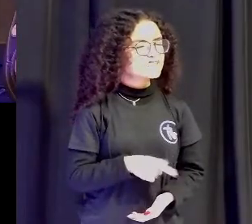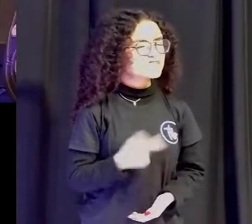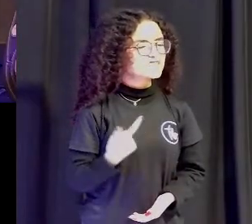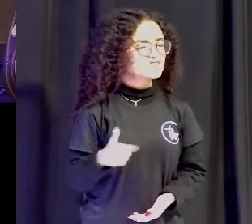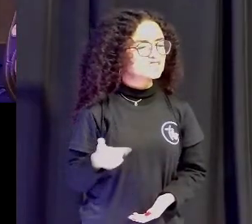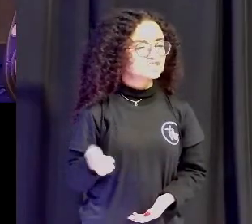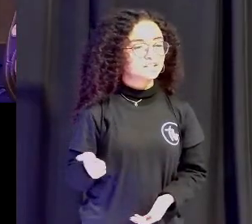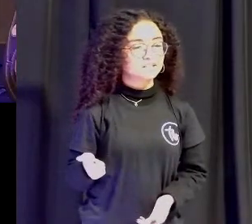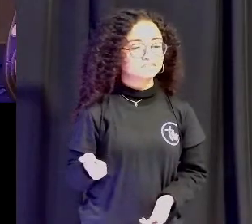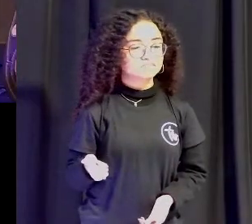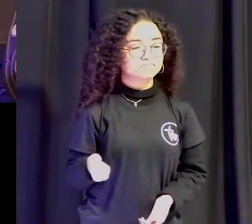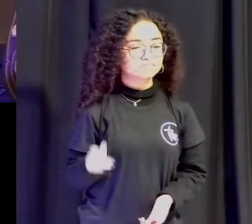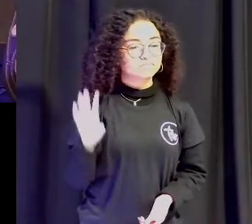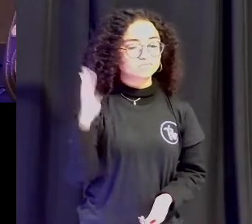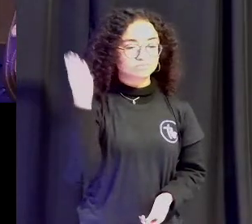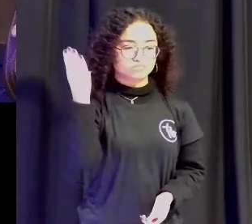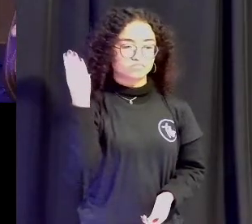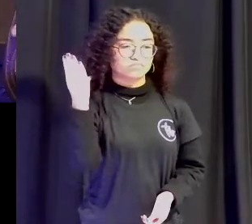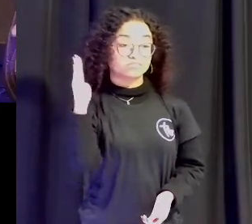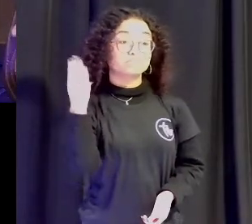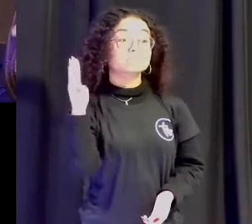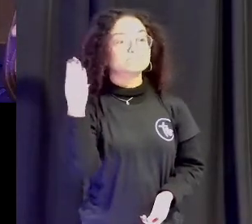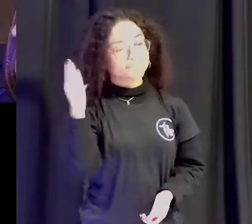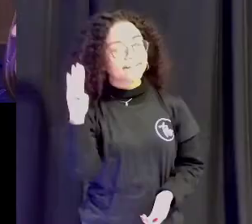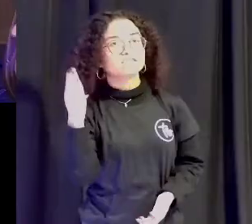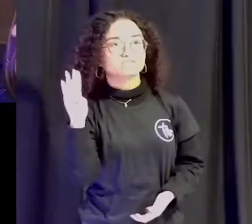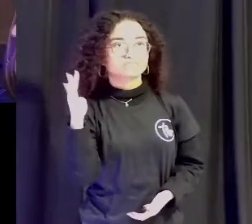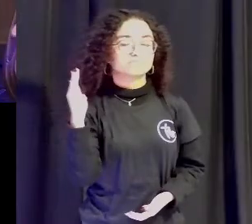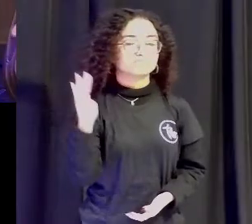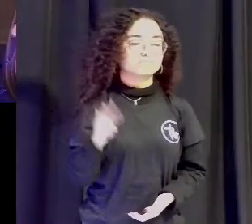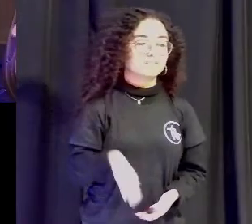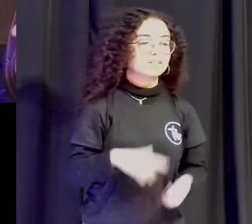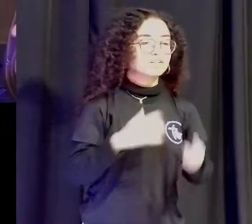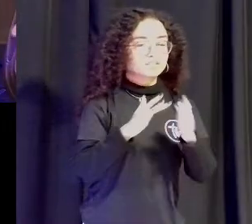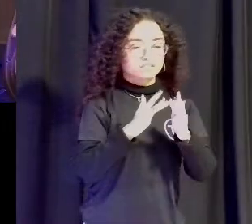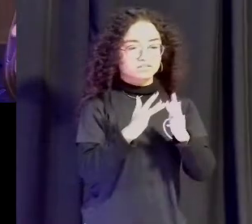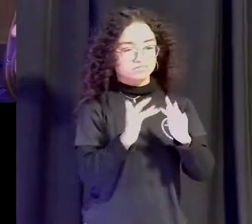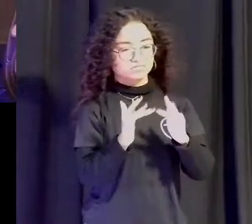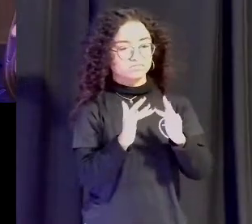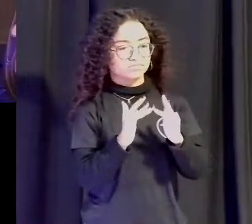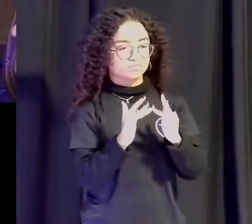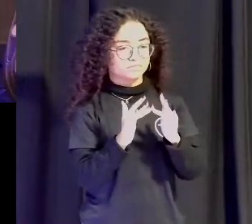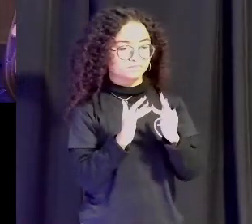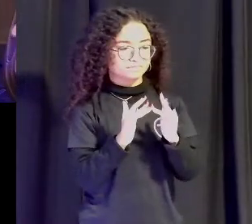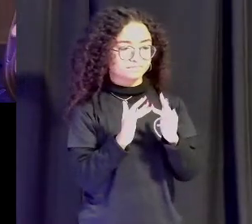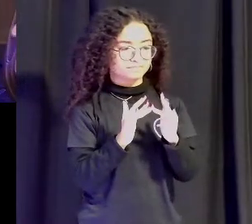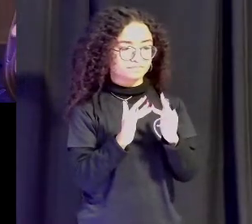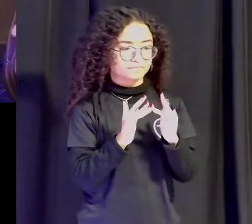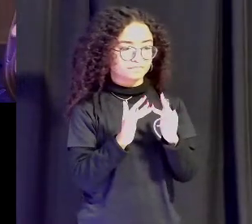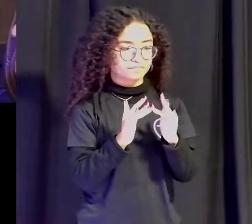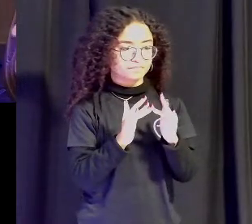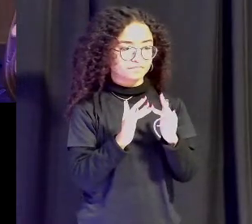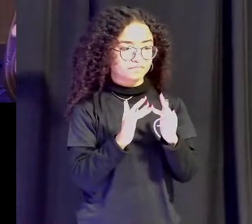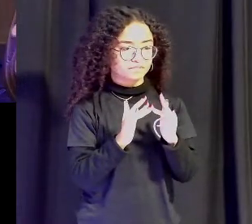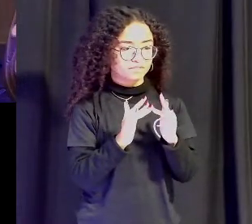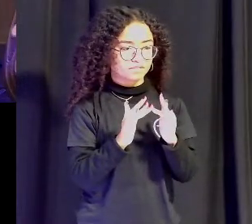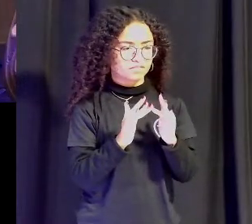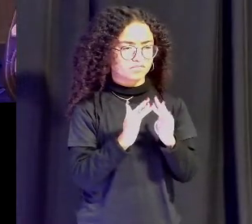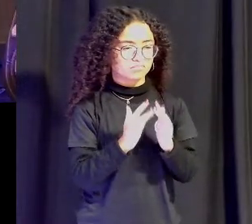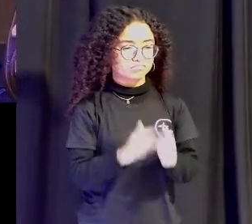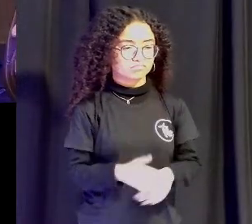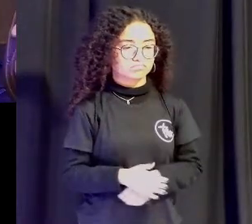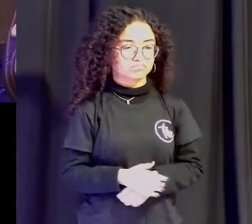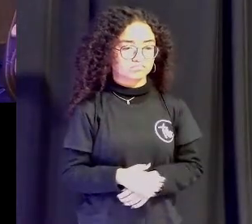de uma combinação para iludir pessoas, como vemos por aí.